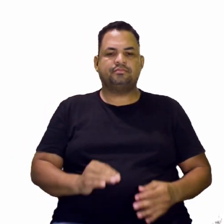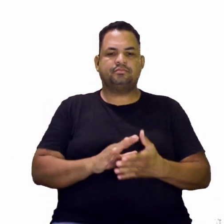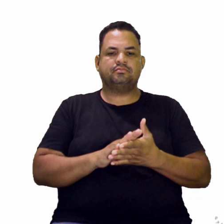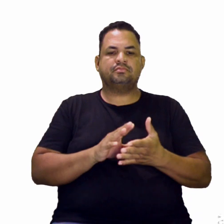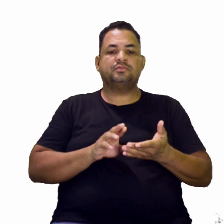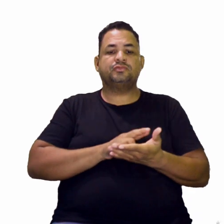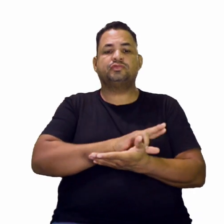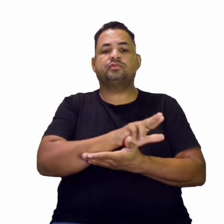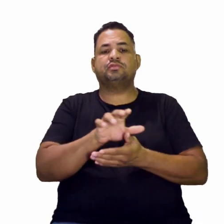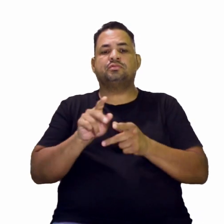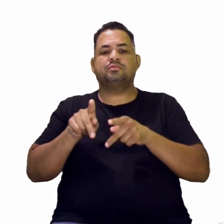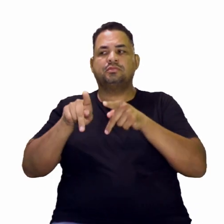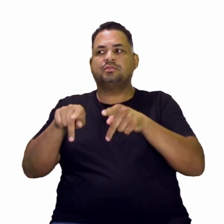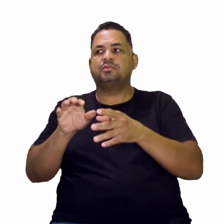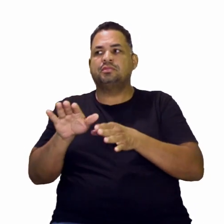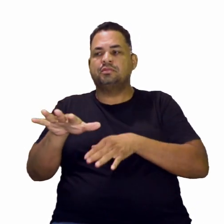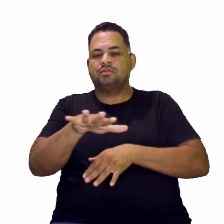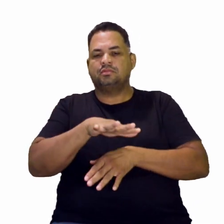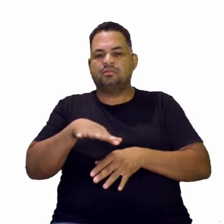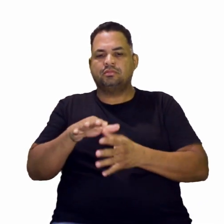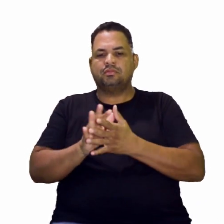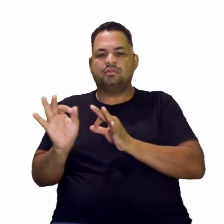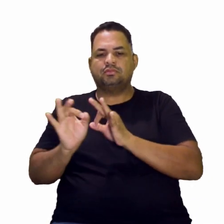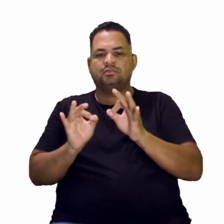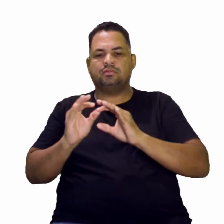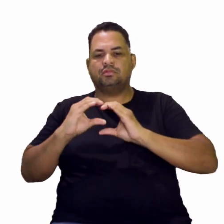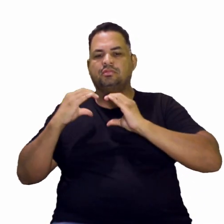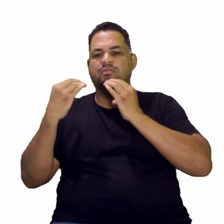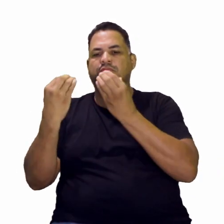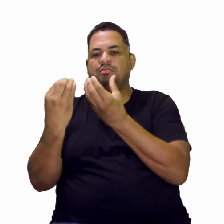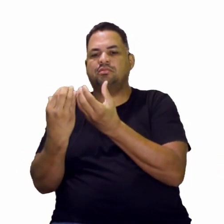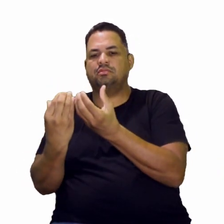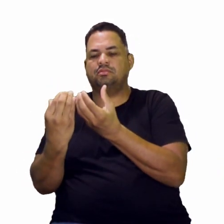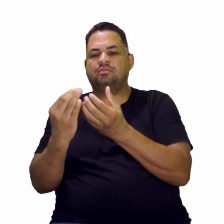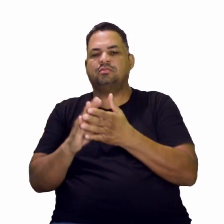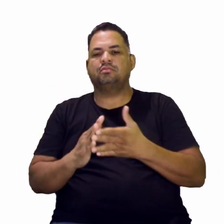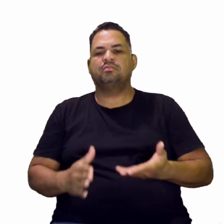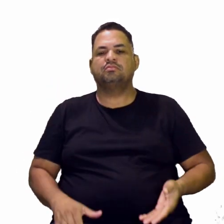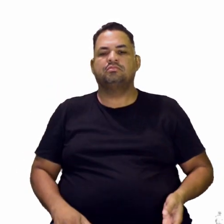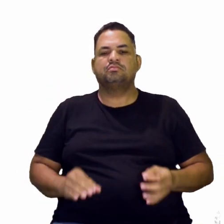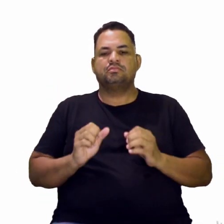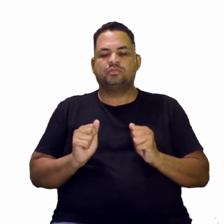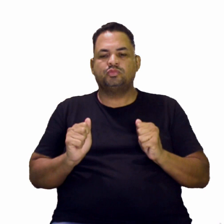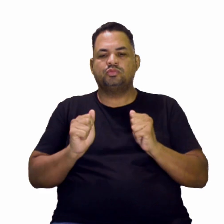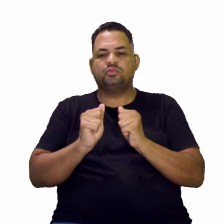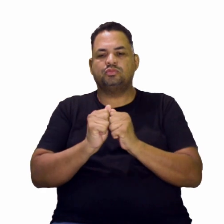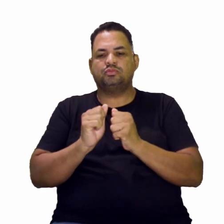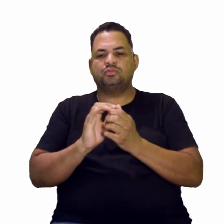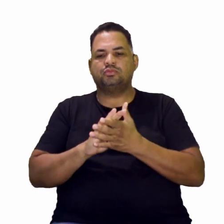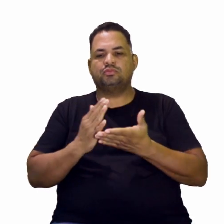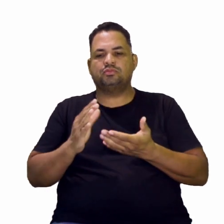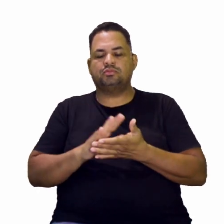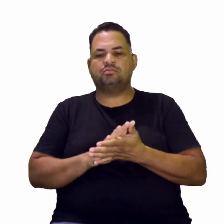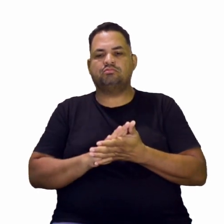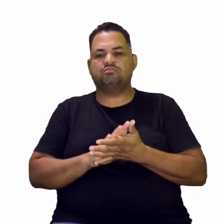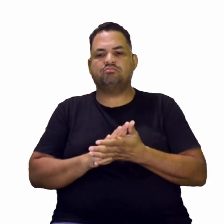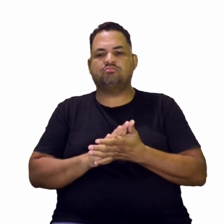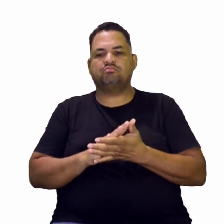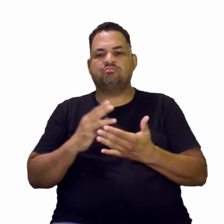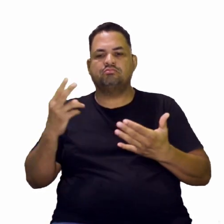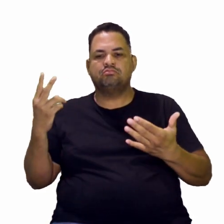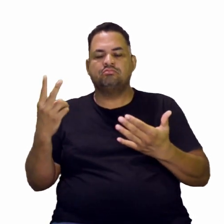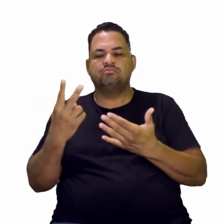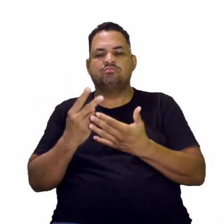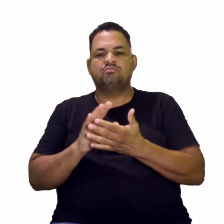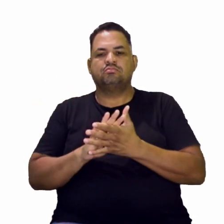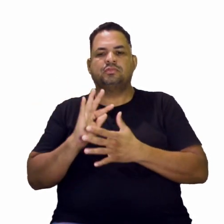Várias populações vão formar uma comunidade. Essa comunidade, em conjunto com os fatores,